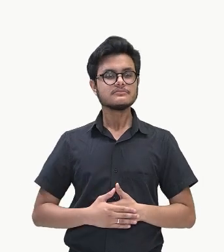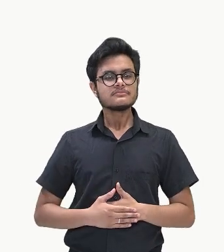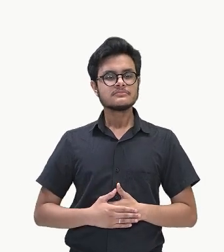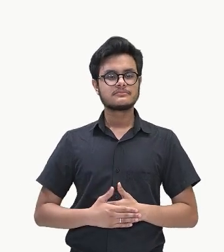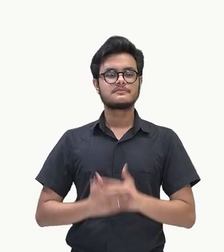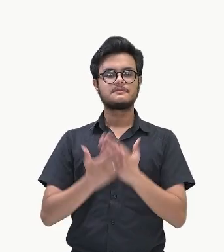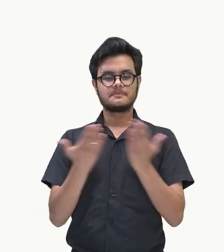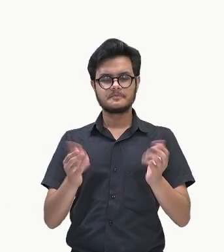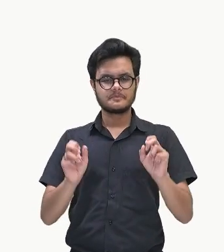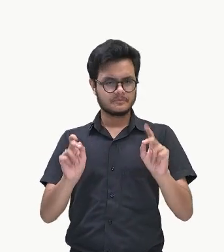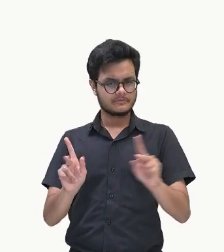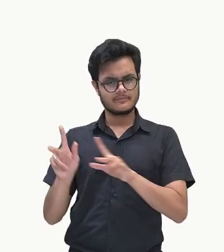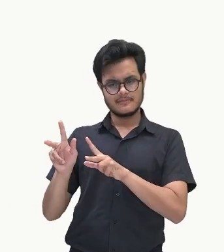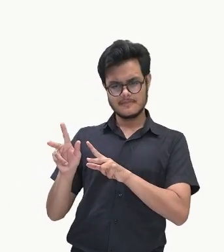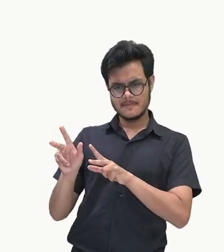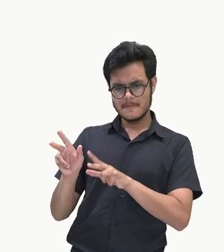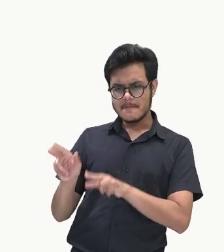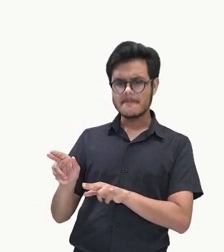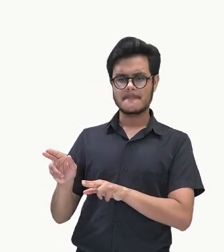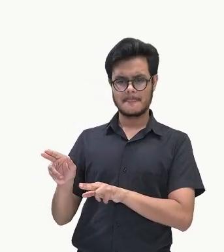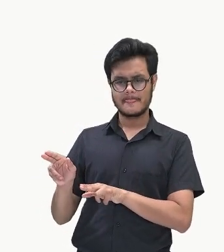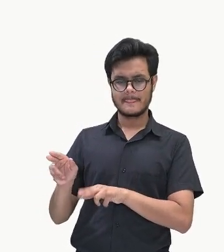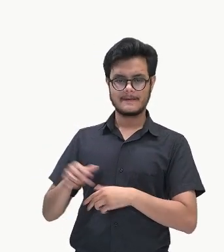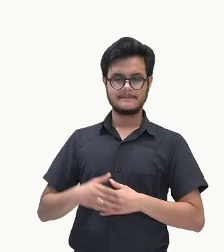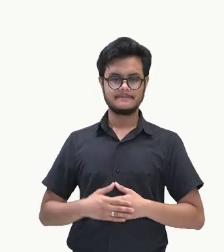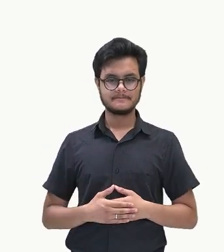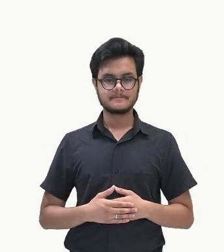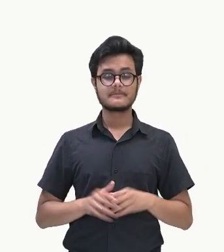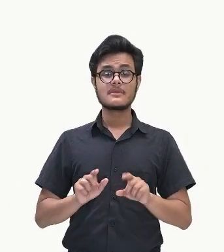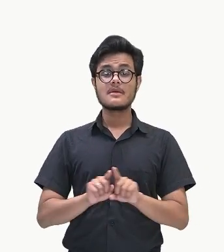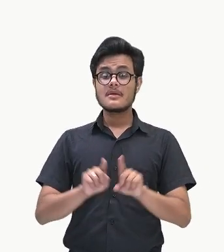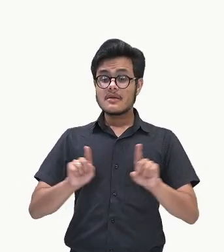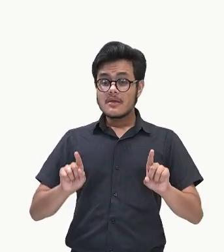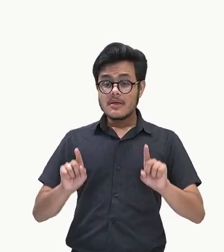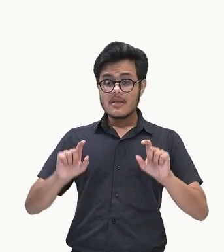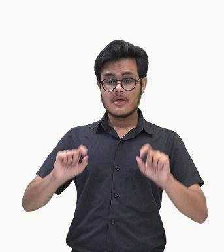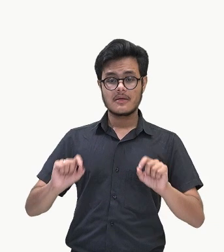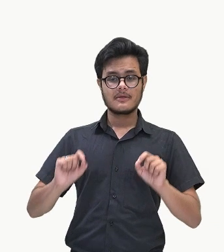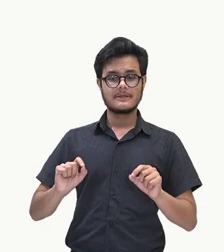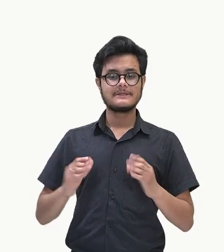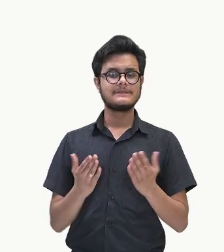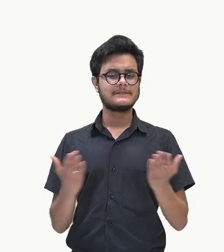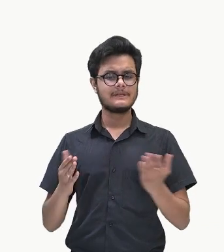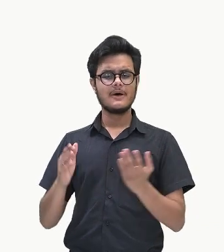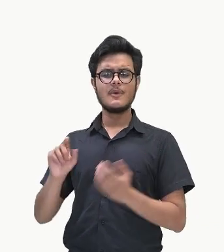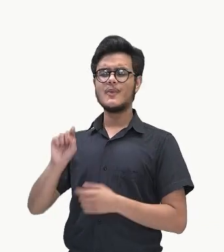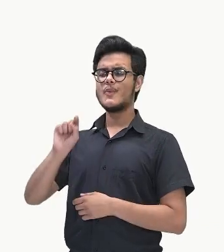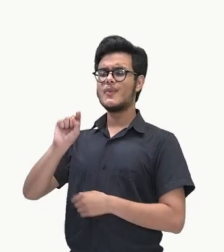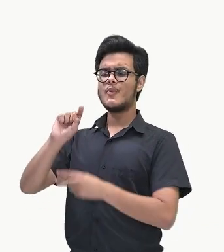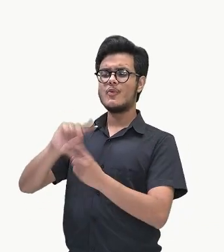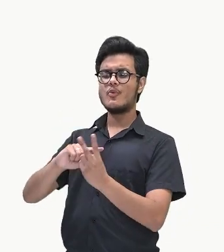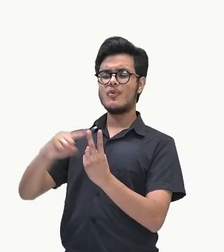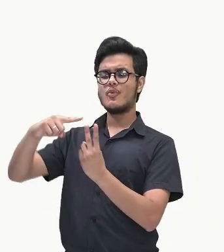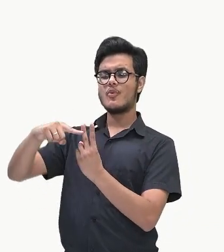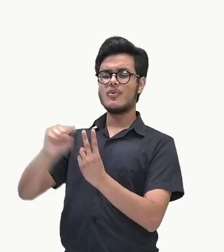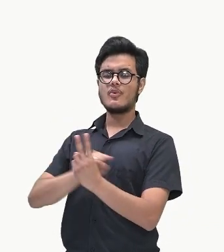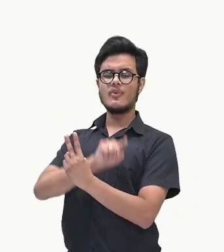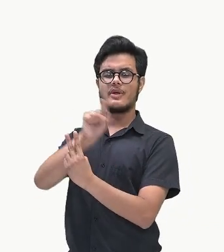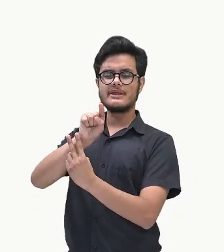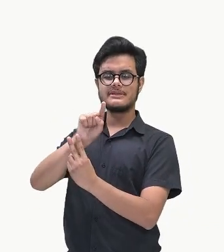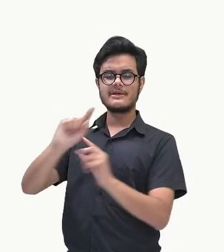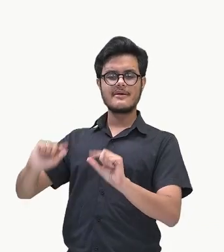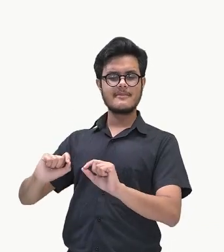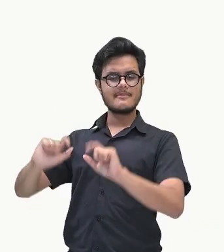Radicando dos dois são iguais, tá? Então, é o meu índice do radical que vai me dizer qual é o número